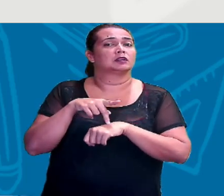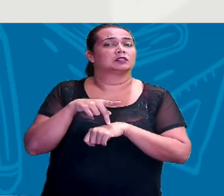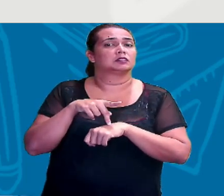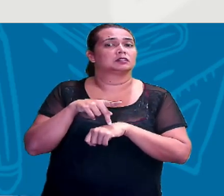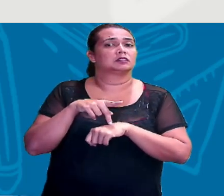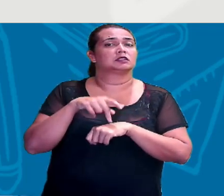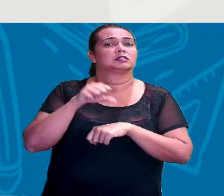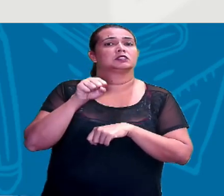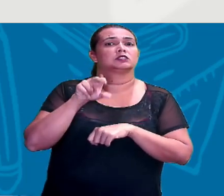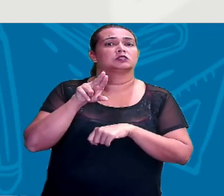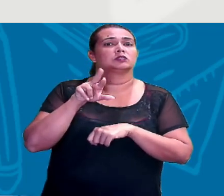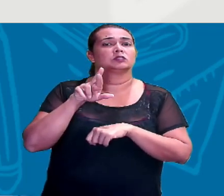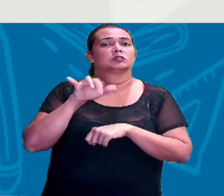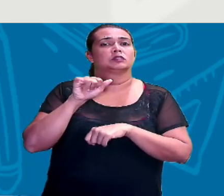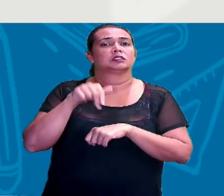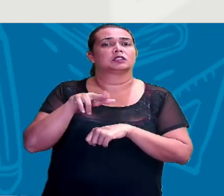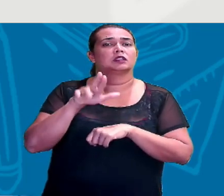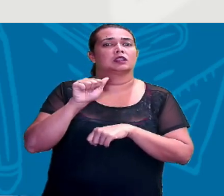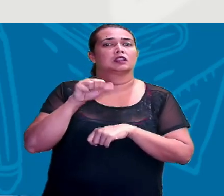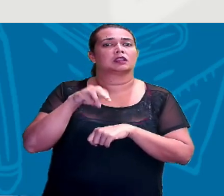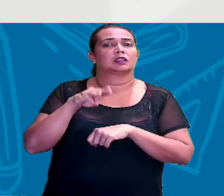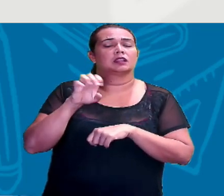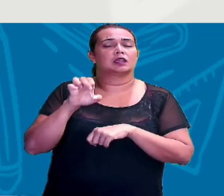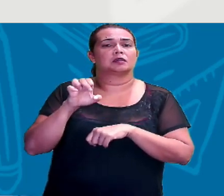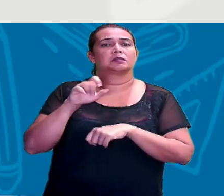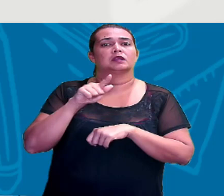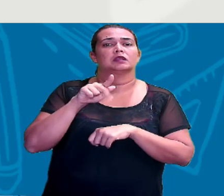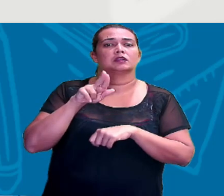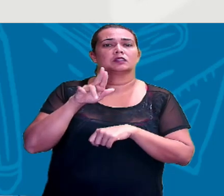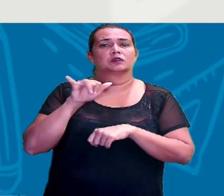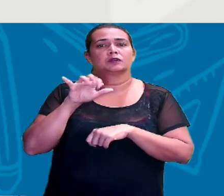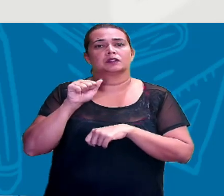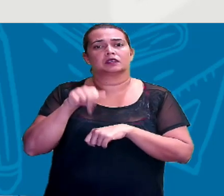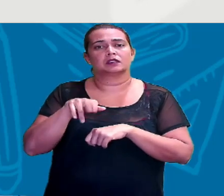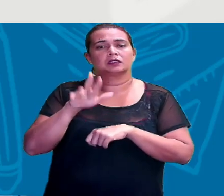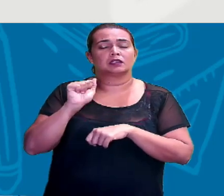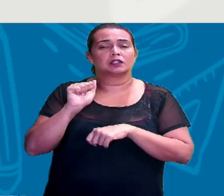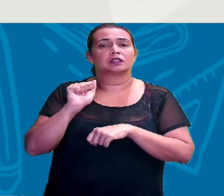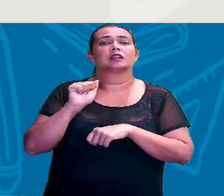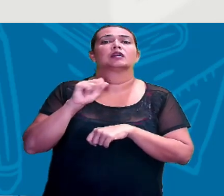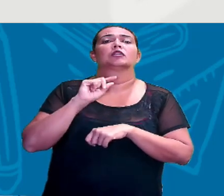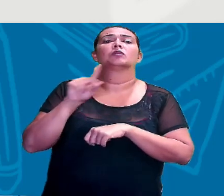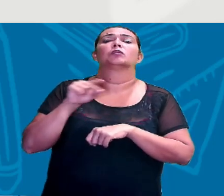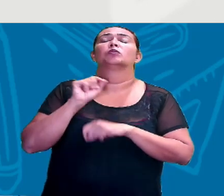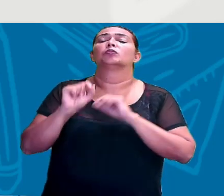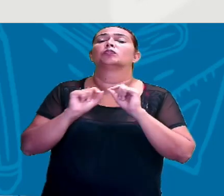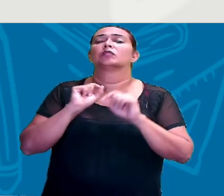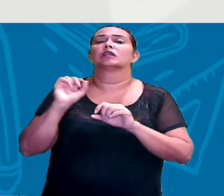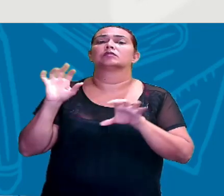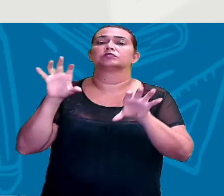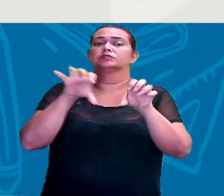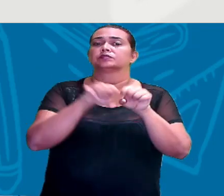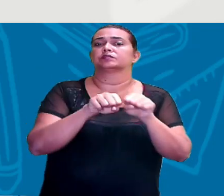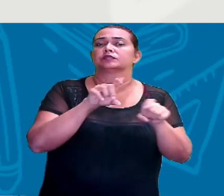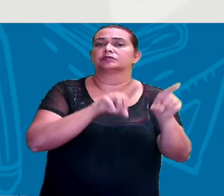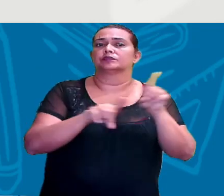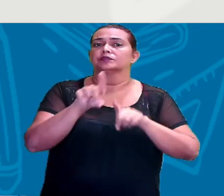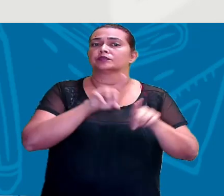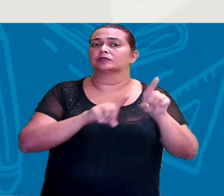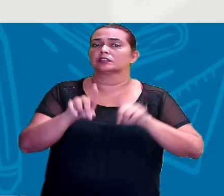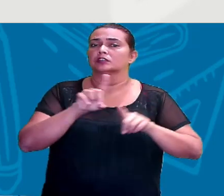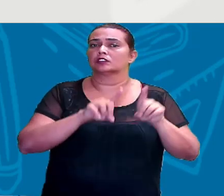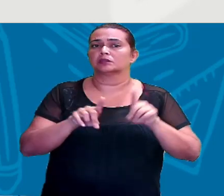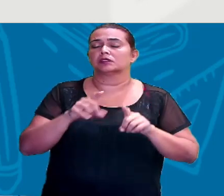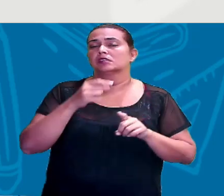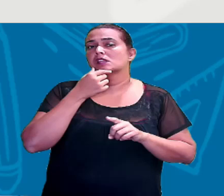o Suriname e como a Guiana, que foram colonizadas por países de língua. A Guiana foi colonizada por um país